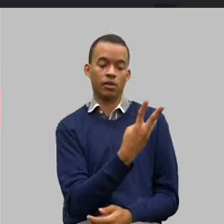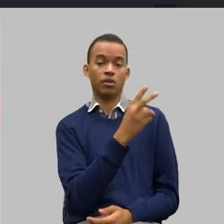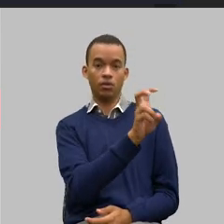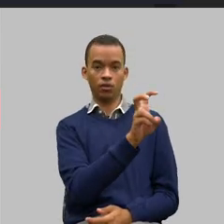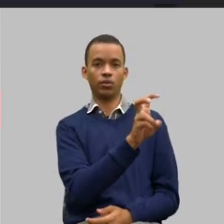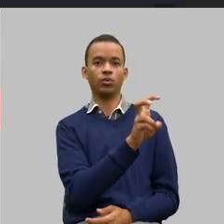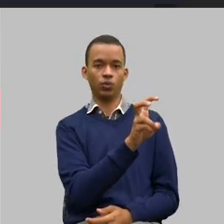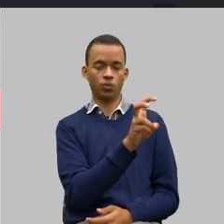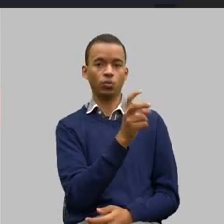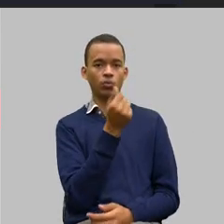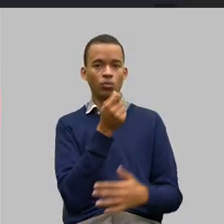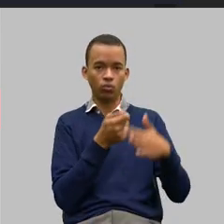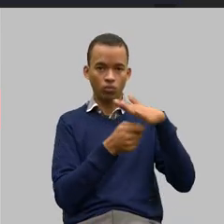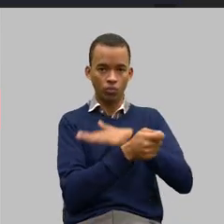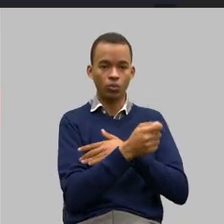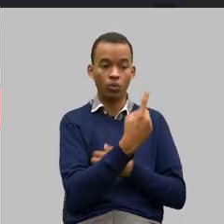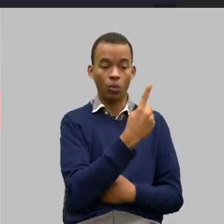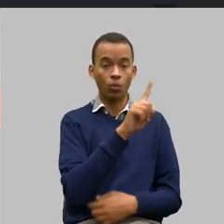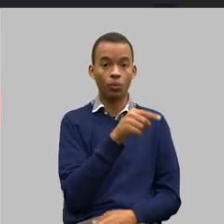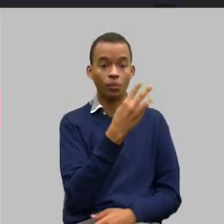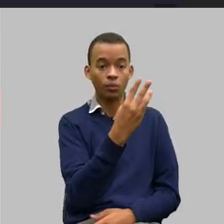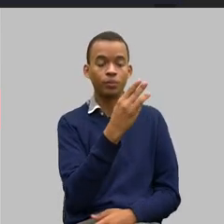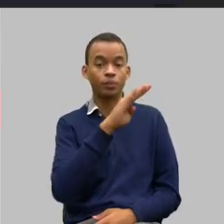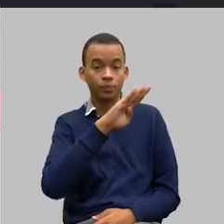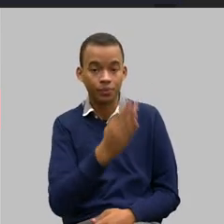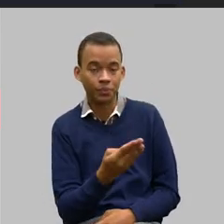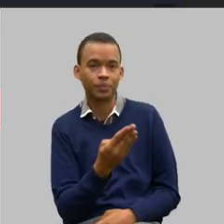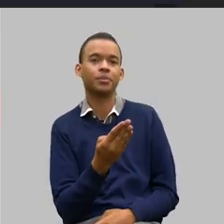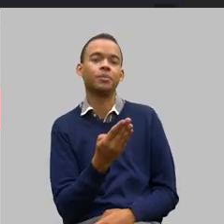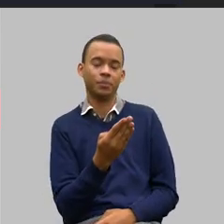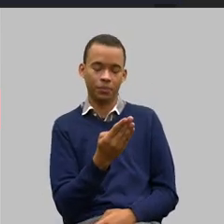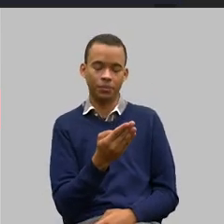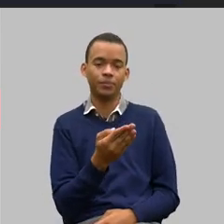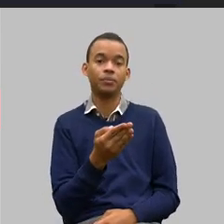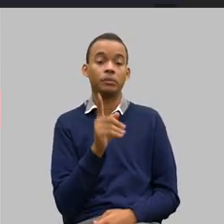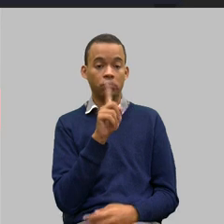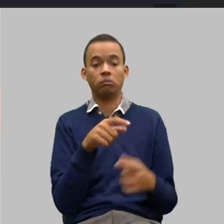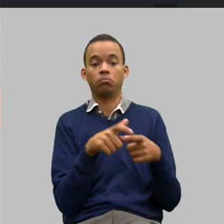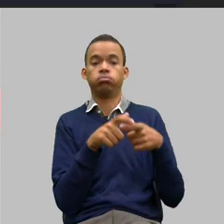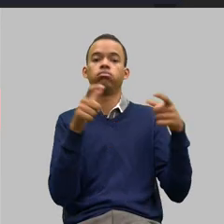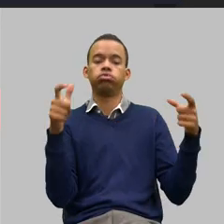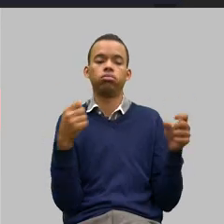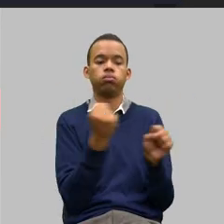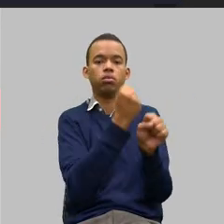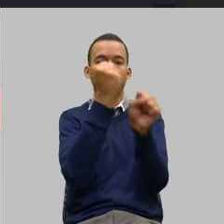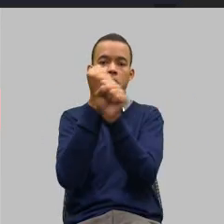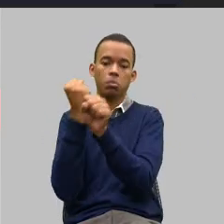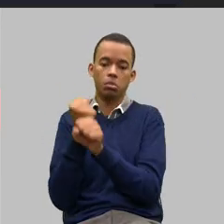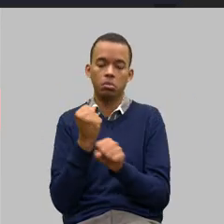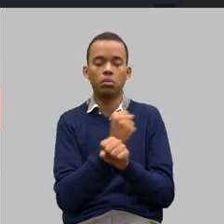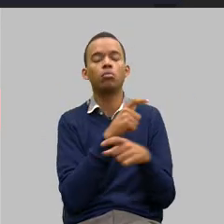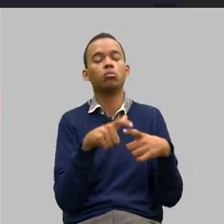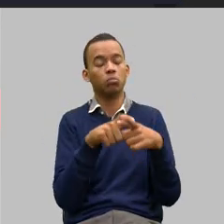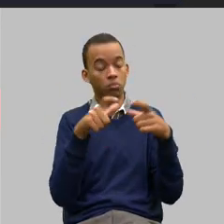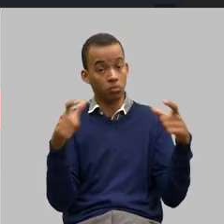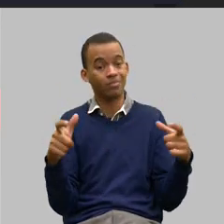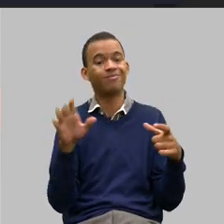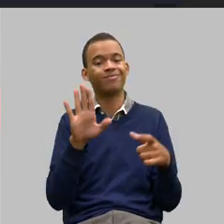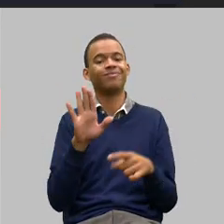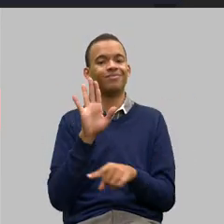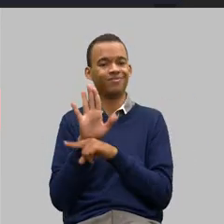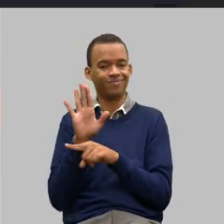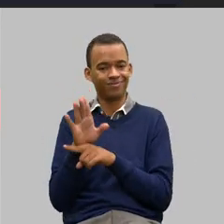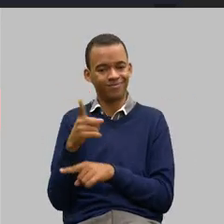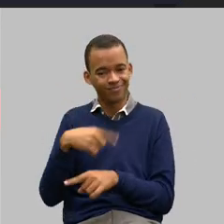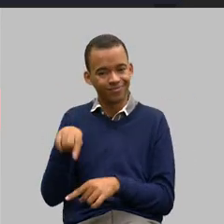né para um Estado né de dimensões aí continentais mas que tem contribuído sobre maneira pra gente de fato